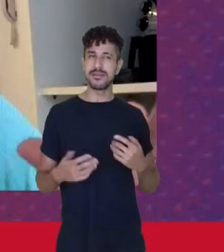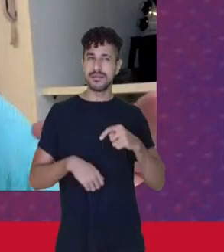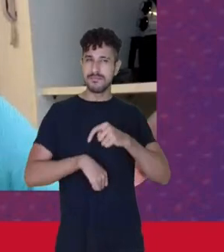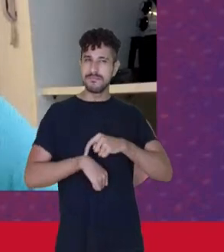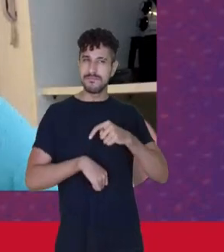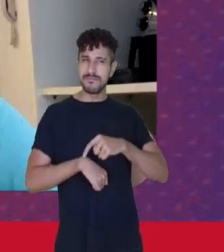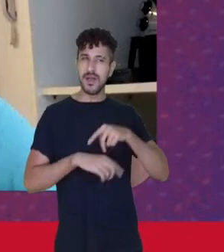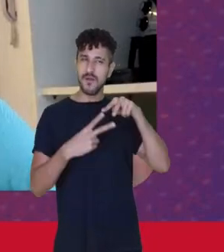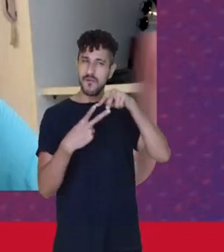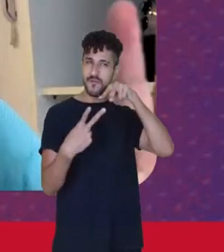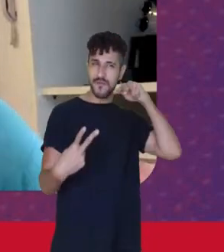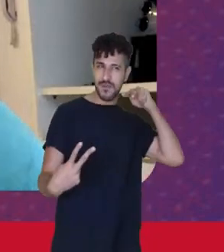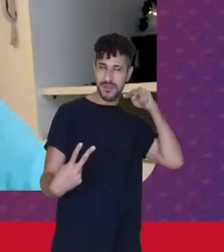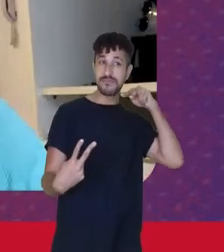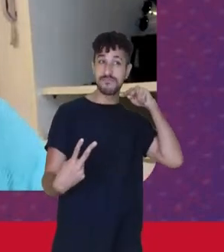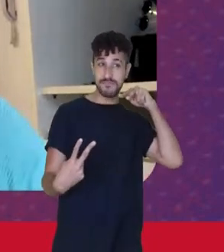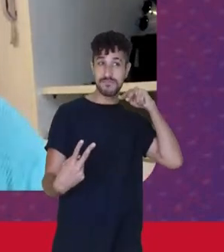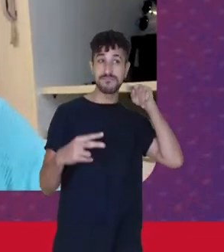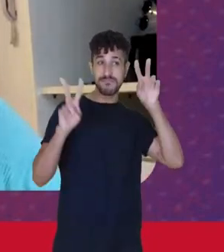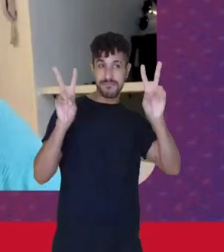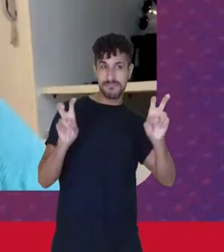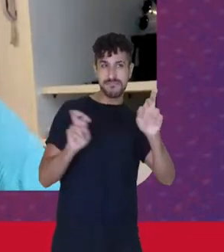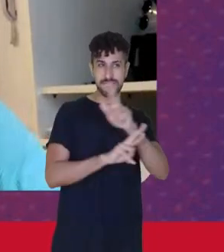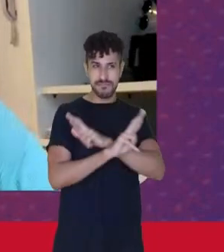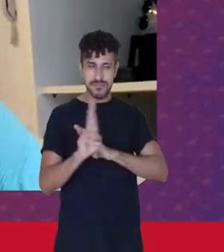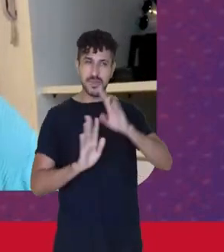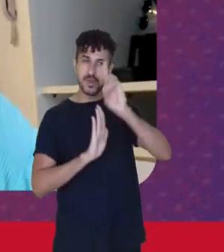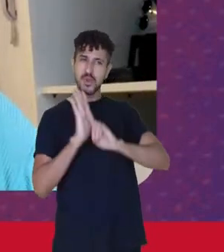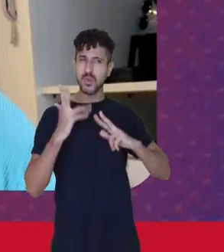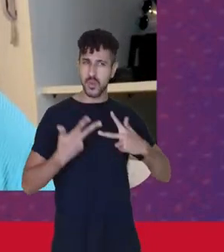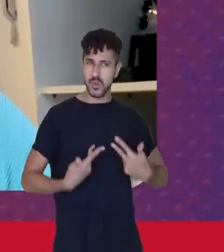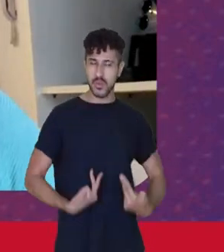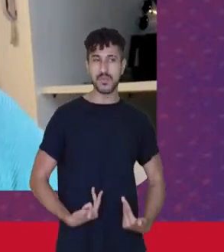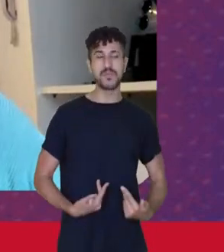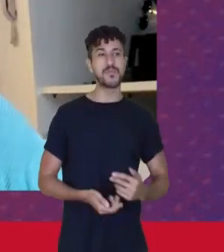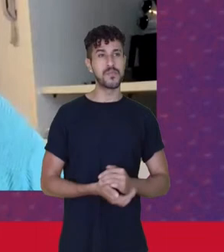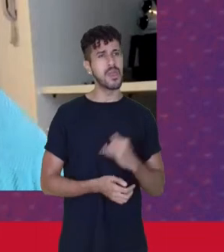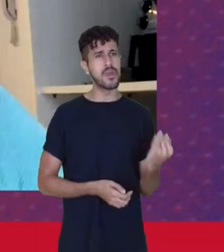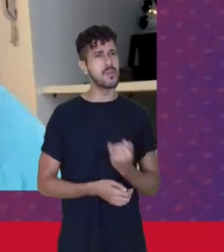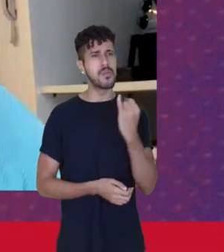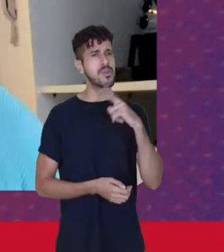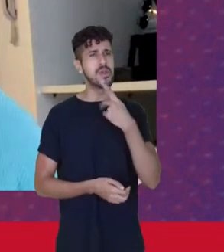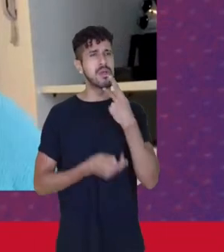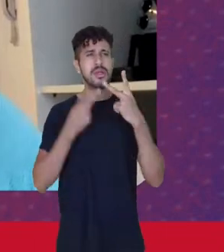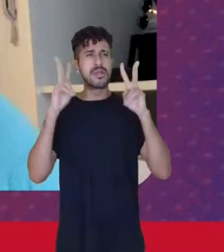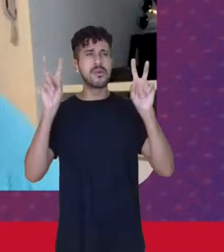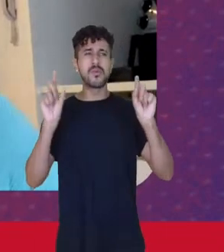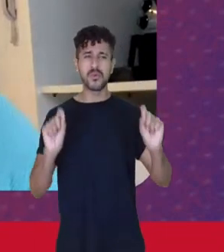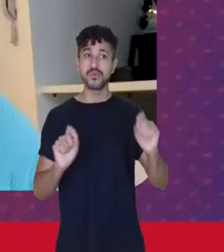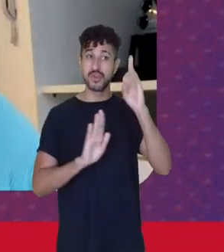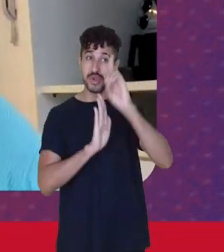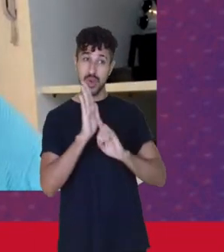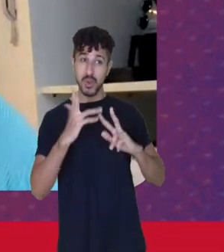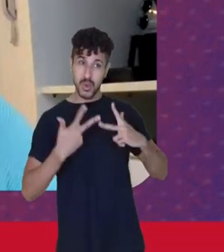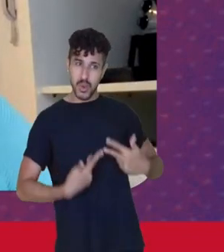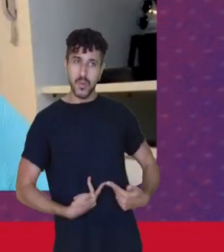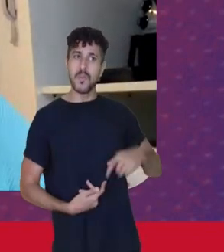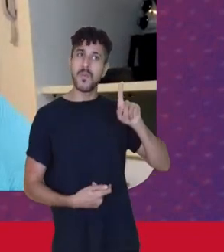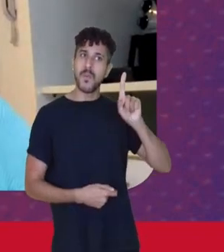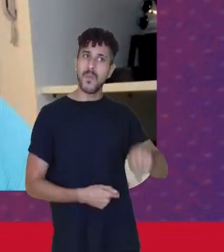parte virtual, né, da questão relacionada aos direitos humanos, é importante realçar que os direitos humanos